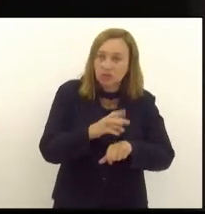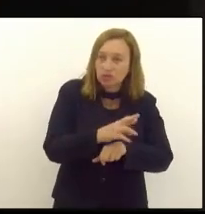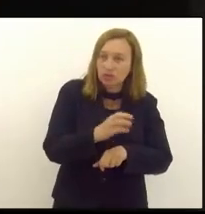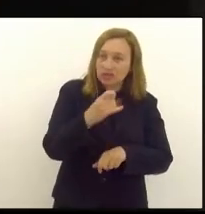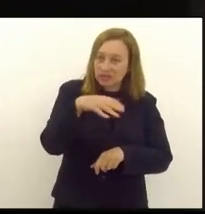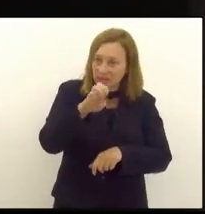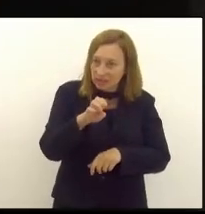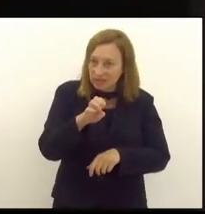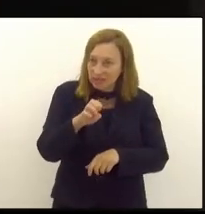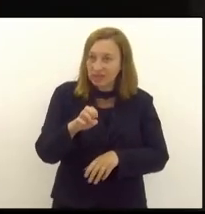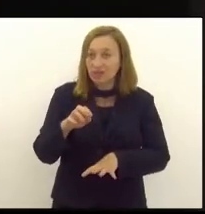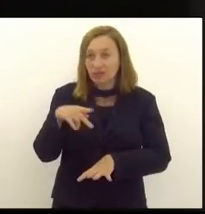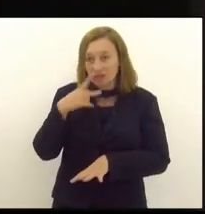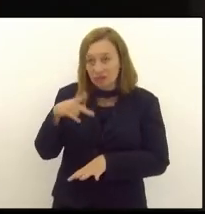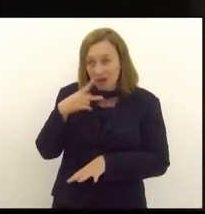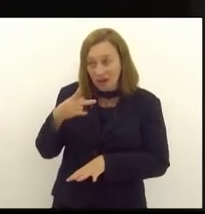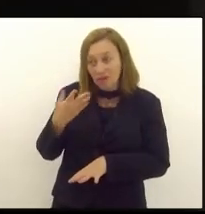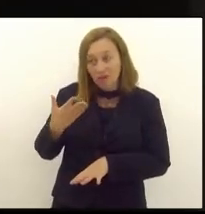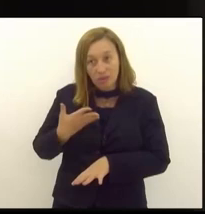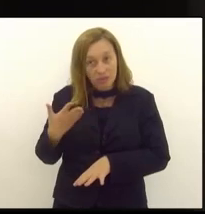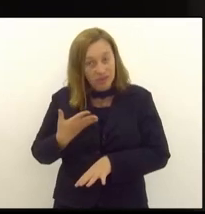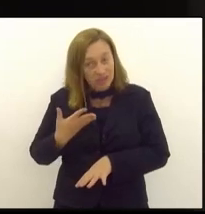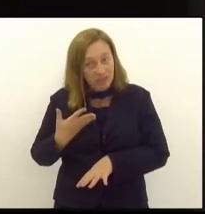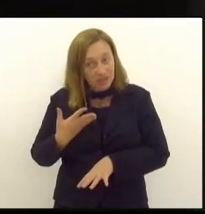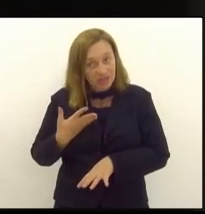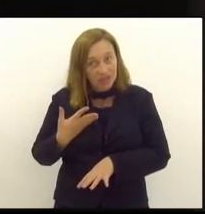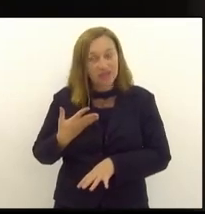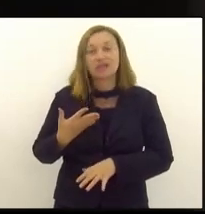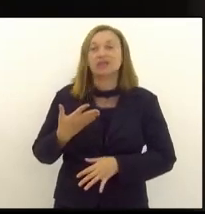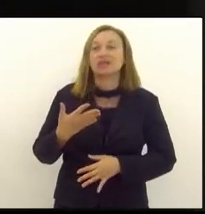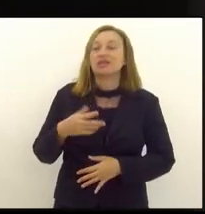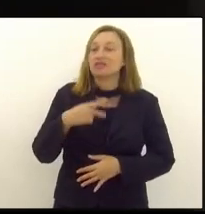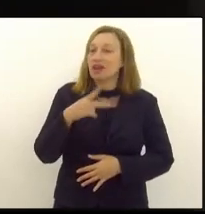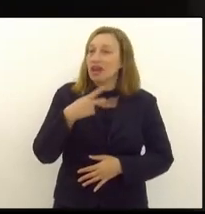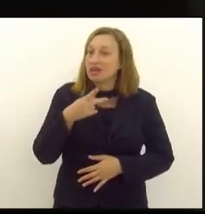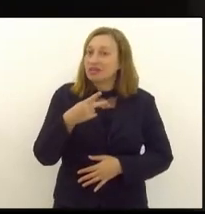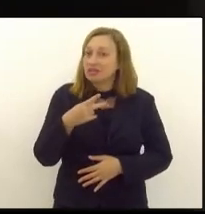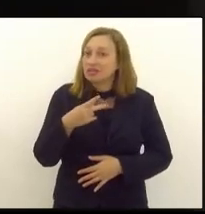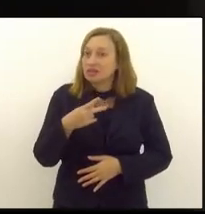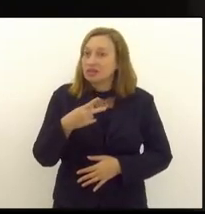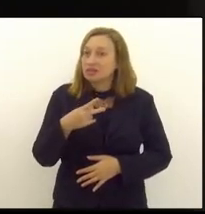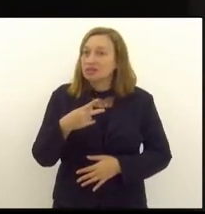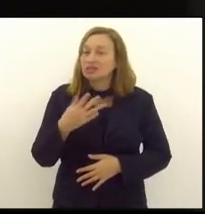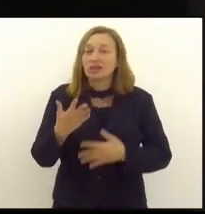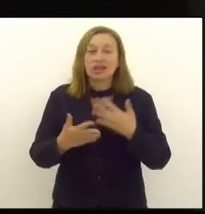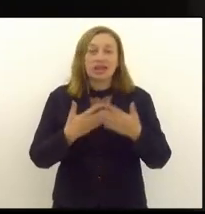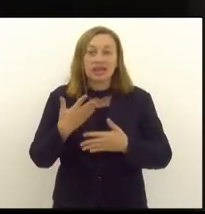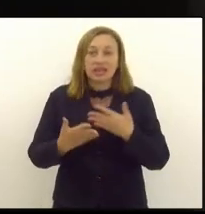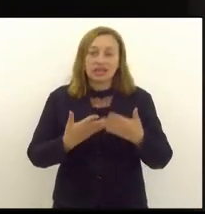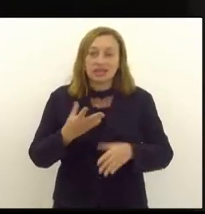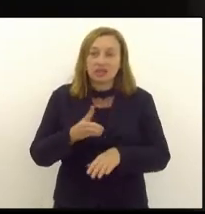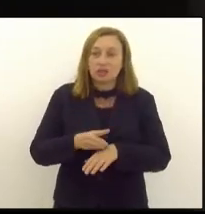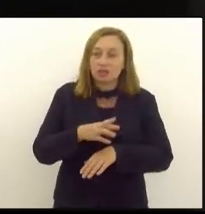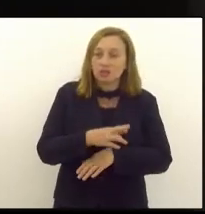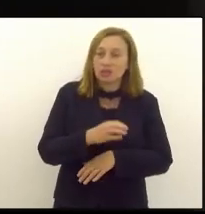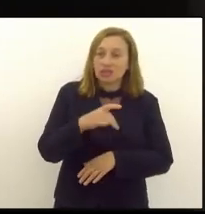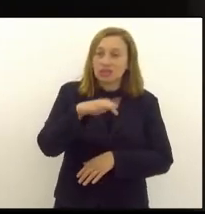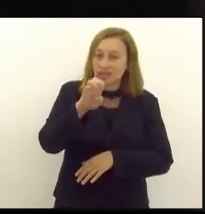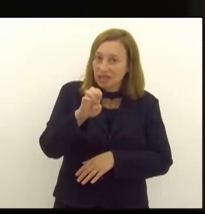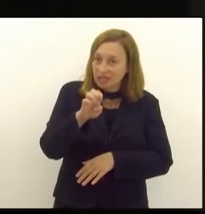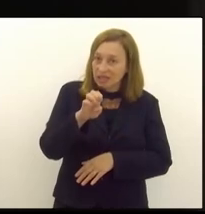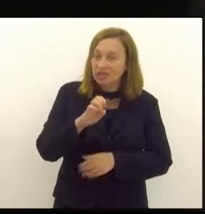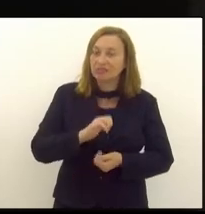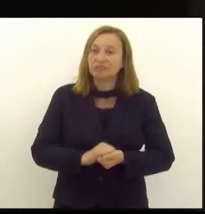que eu vou passar a chamar de Sirlene como uma amiga, me coloco aqui como uma amiga, dizer que é um privilégio ter a doutora Sirlene nos